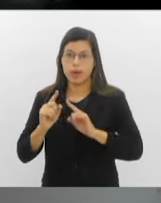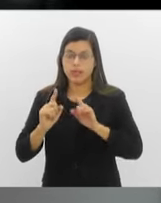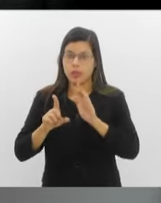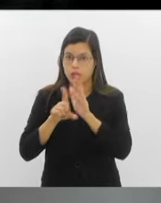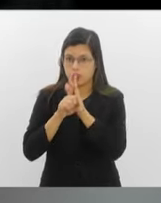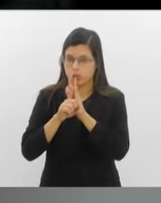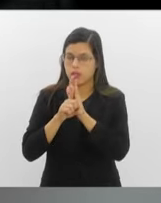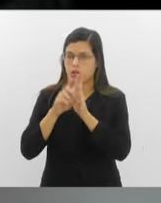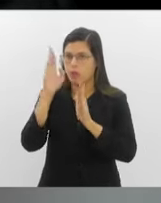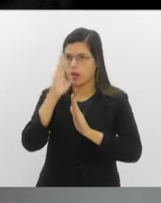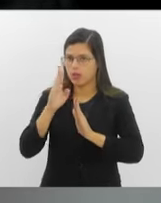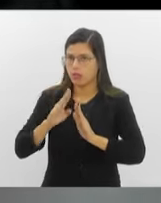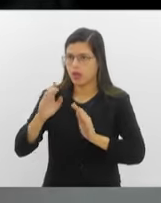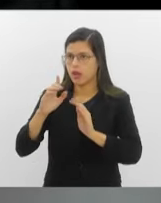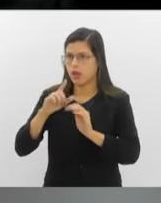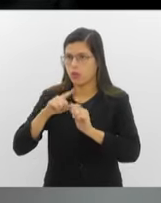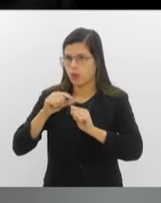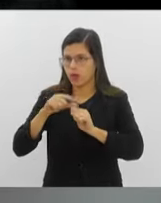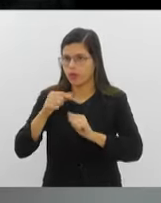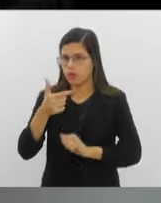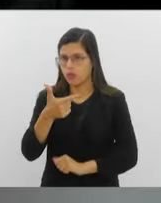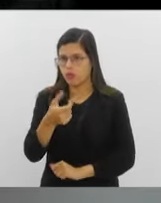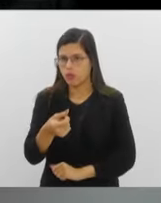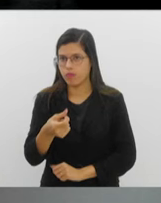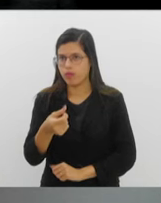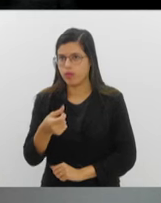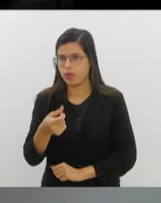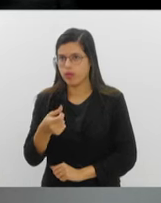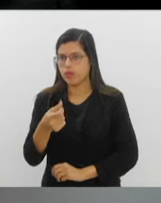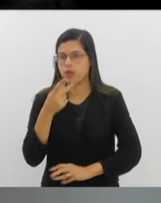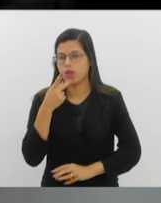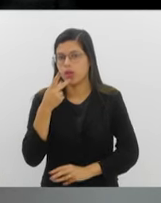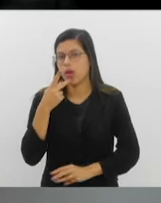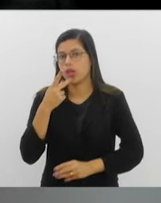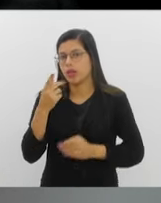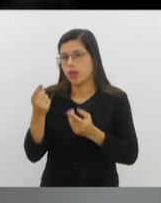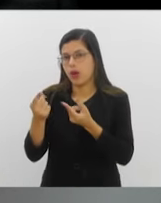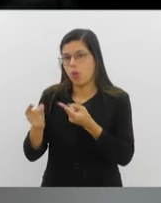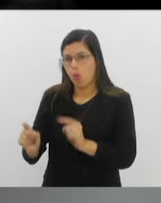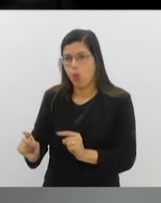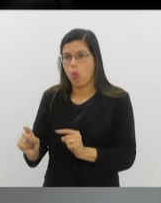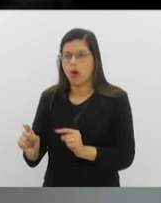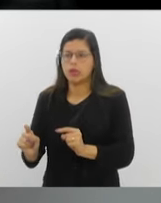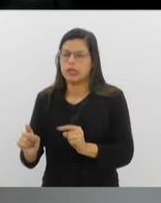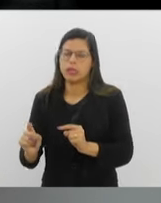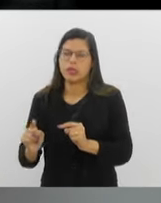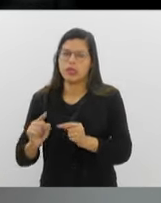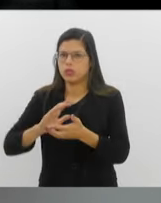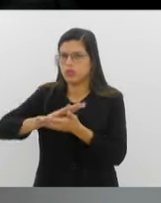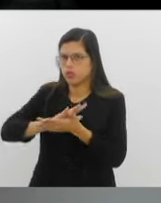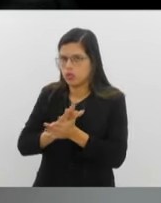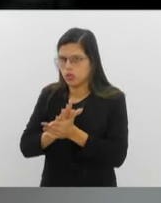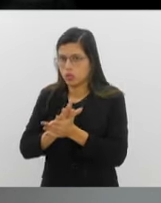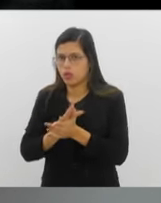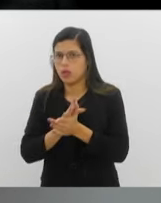artigo 20, quando ela condena qualquer forma de discriminação. E eu e a deputada